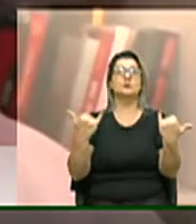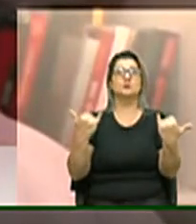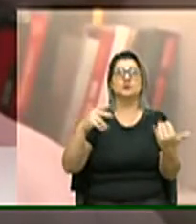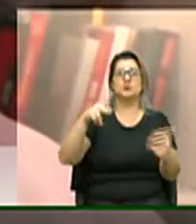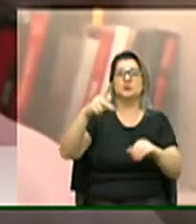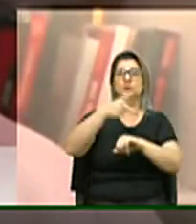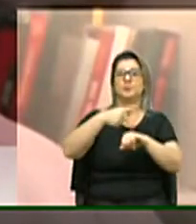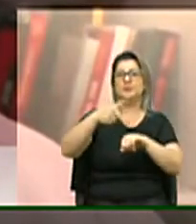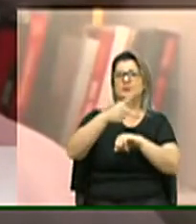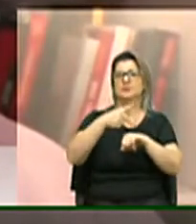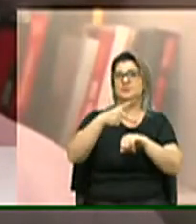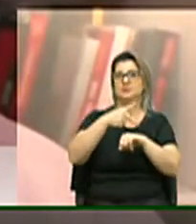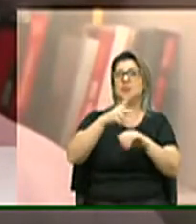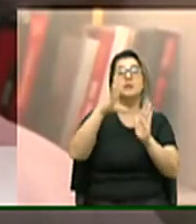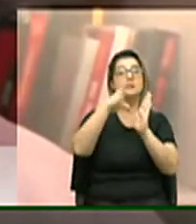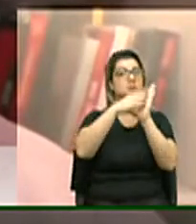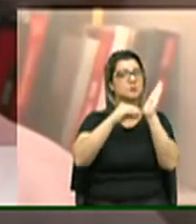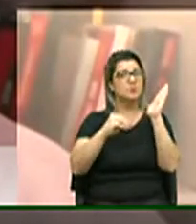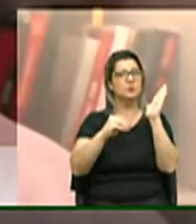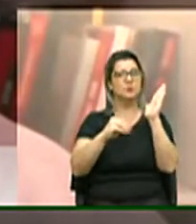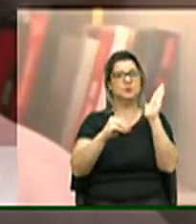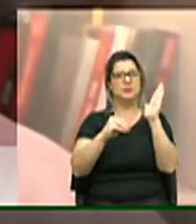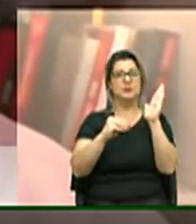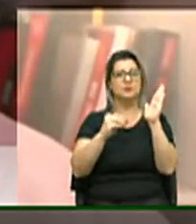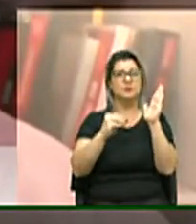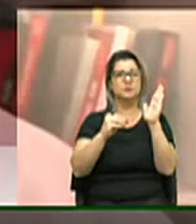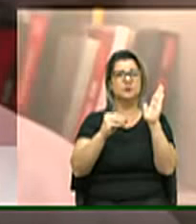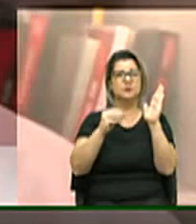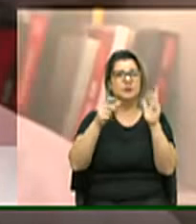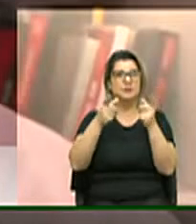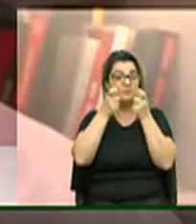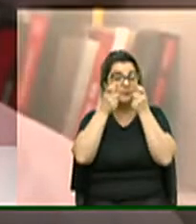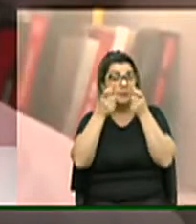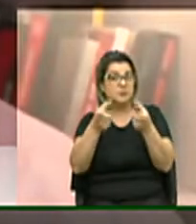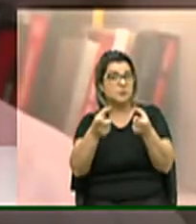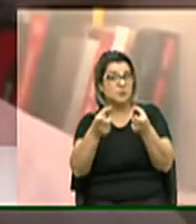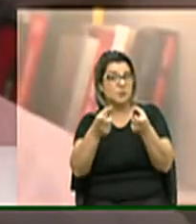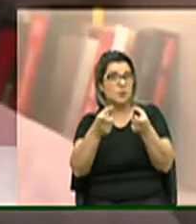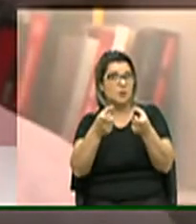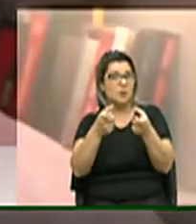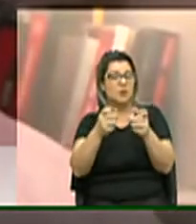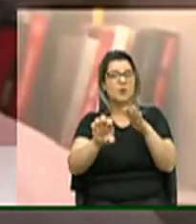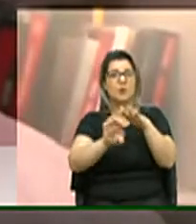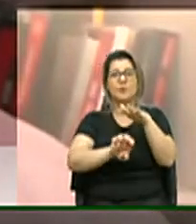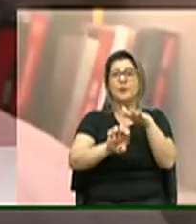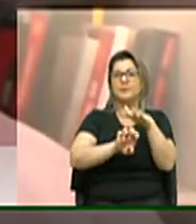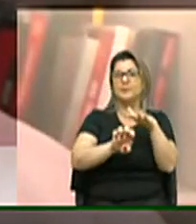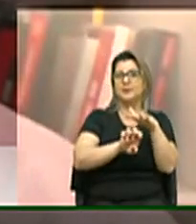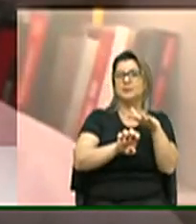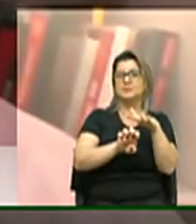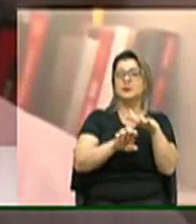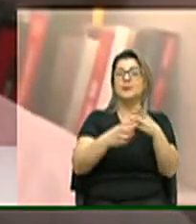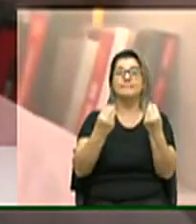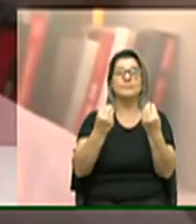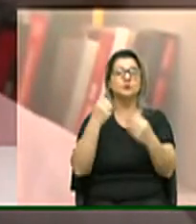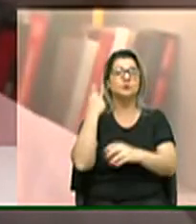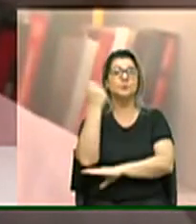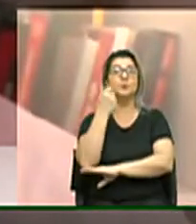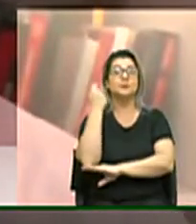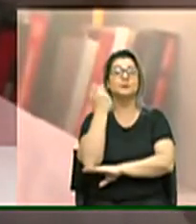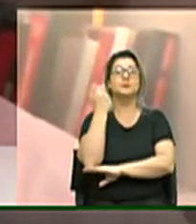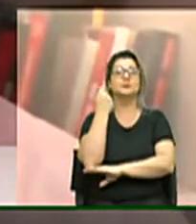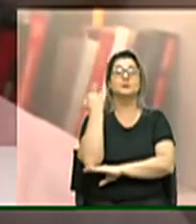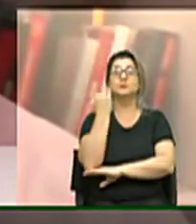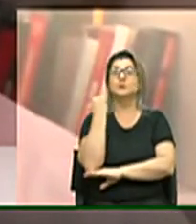modelo atraiu uma empresa coreana, a HT Micro, né? Tecnocinos, muito importante para o Rio Grande do Sul. A